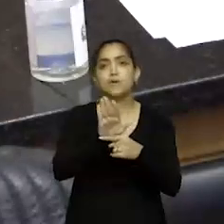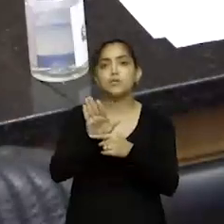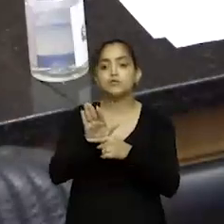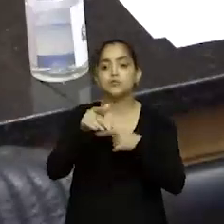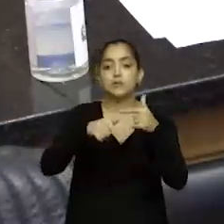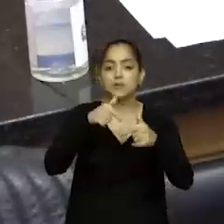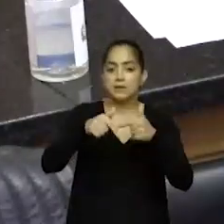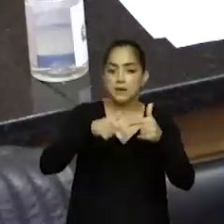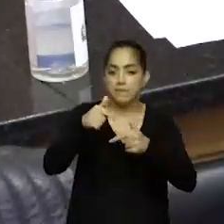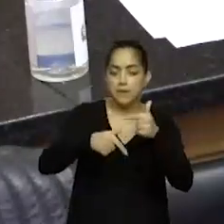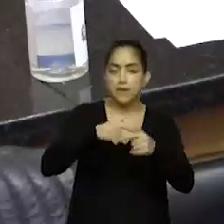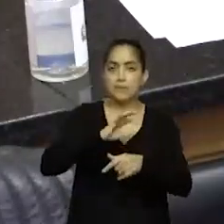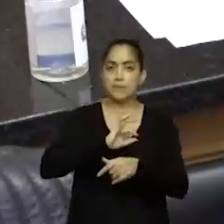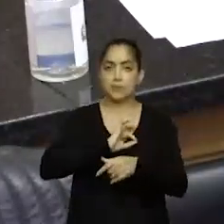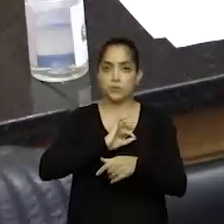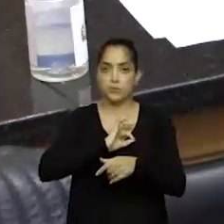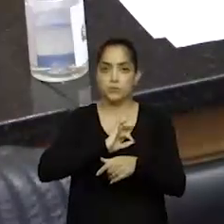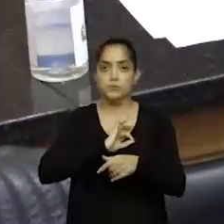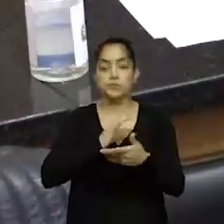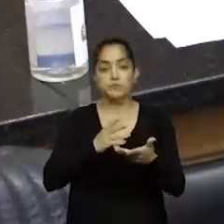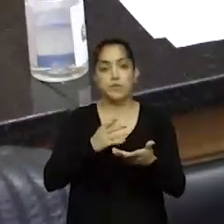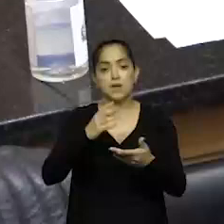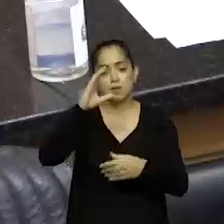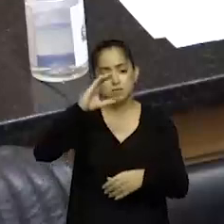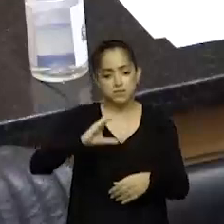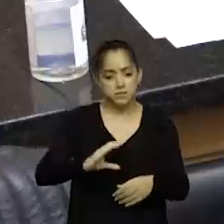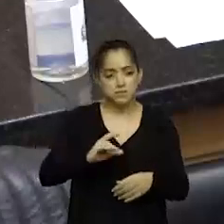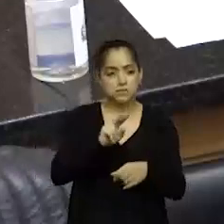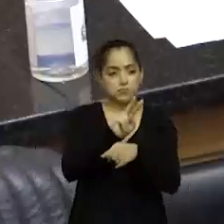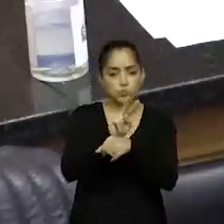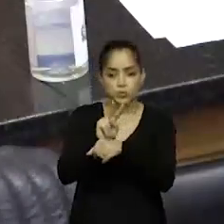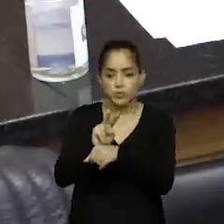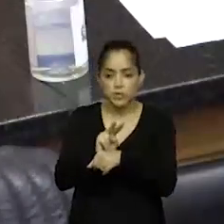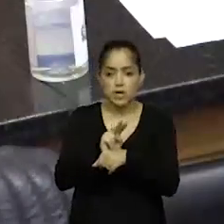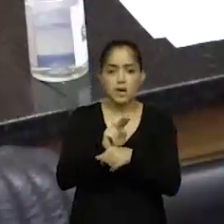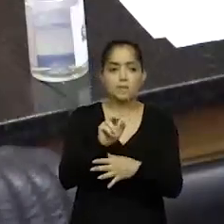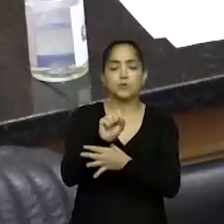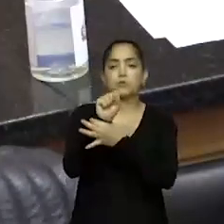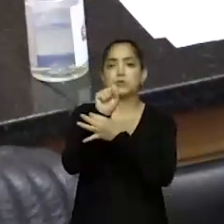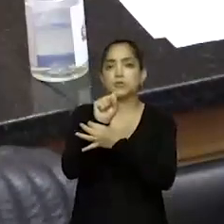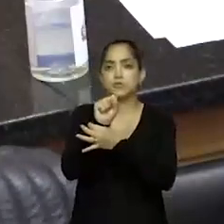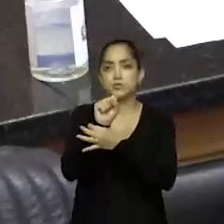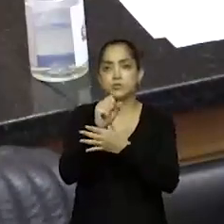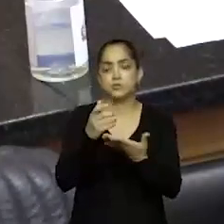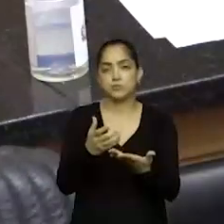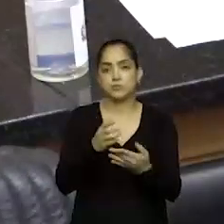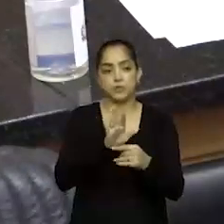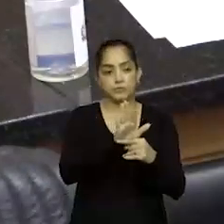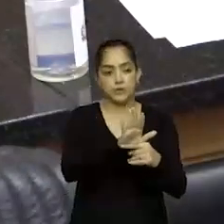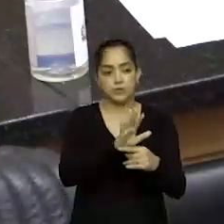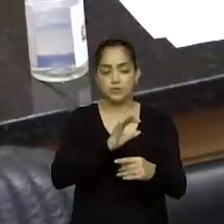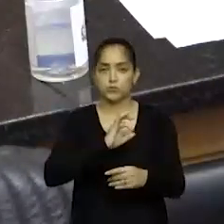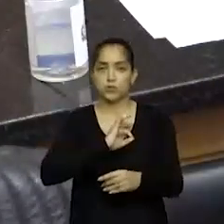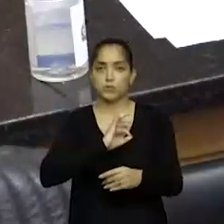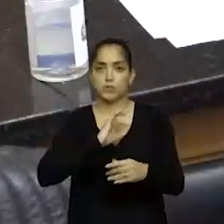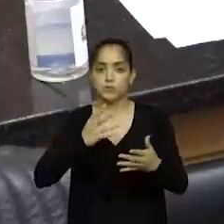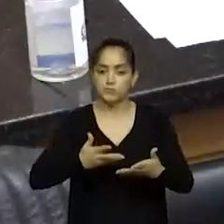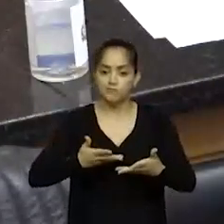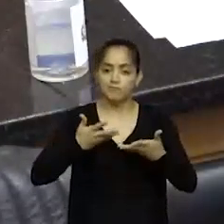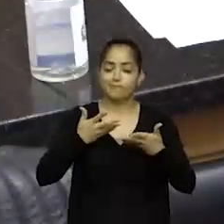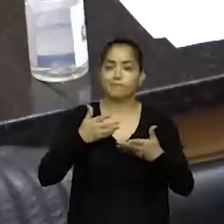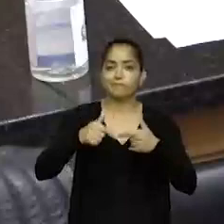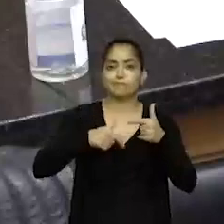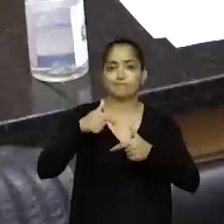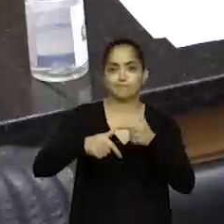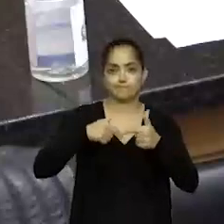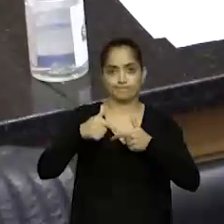trabalhar e vai ajudar o cidadão de bem que vai estar mais protegido, com policiais mais motivados. É sempre assim.